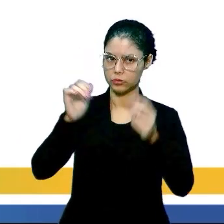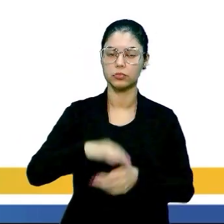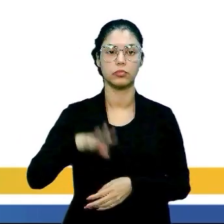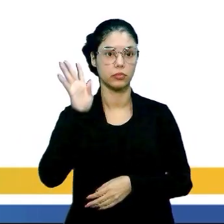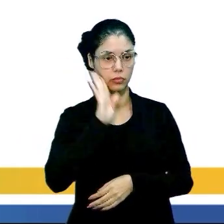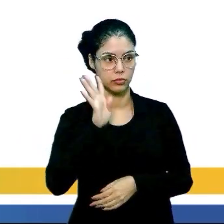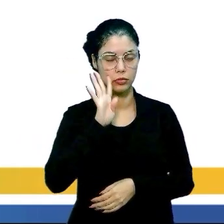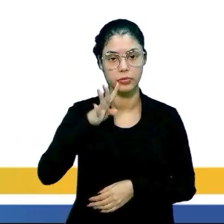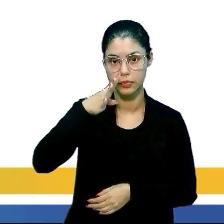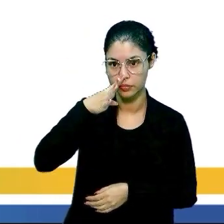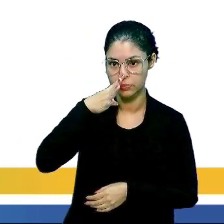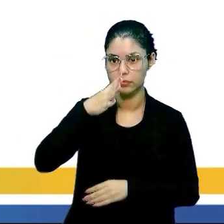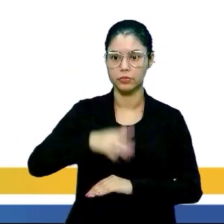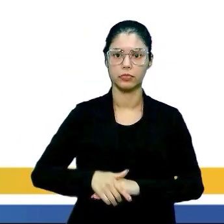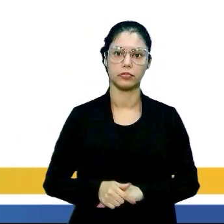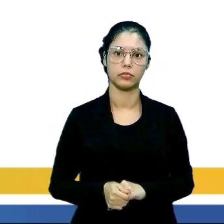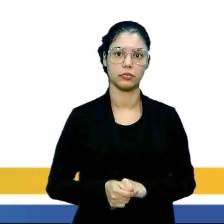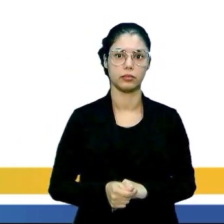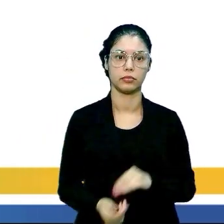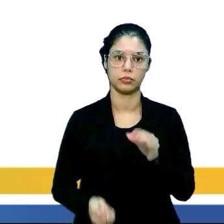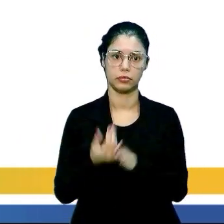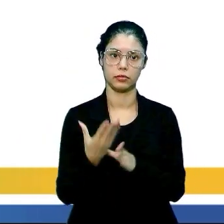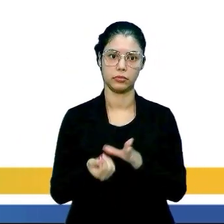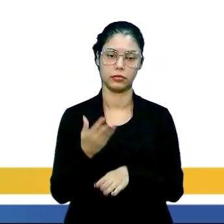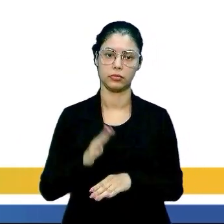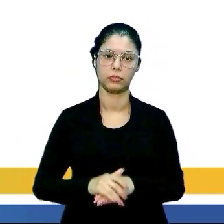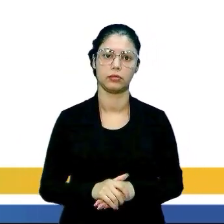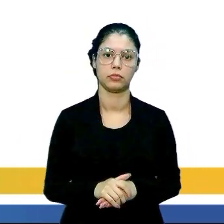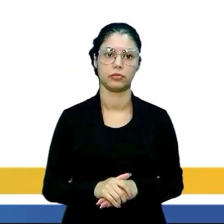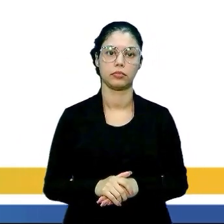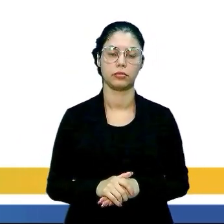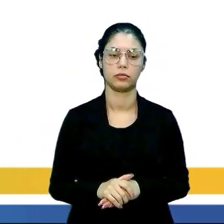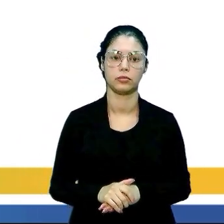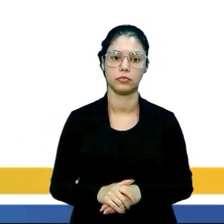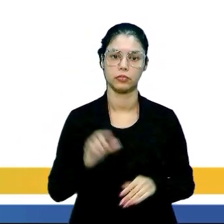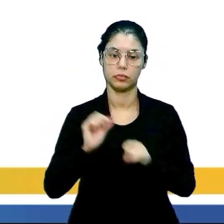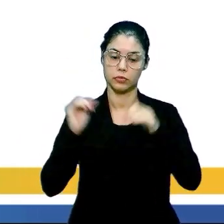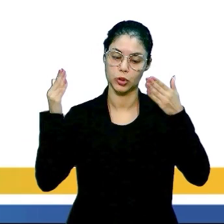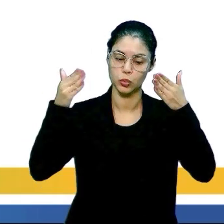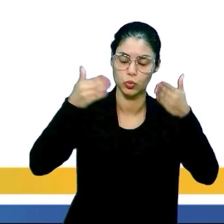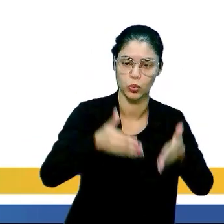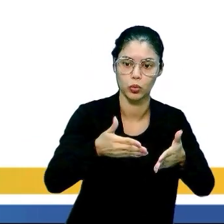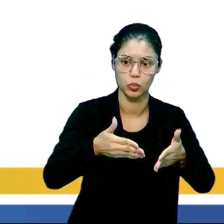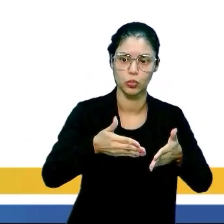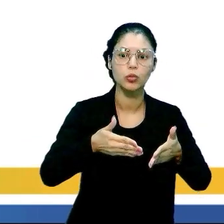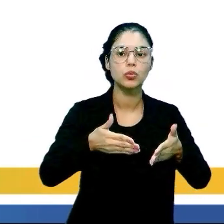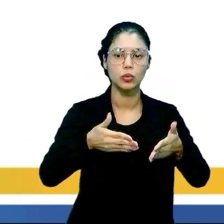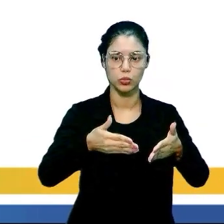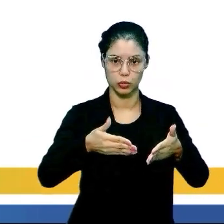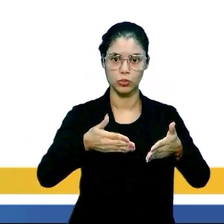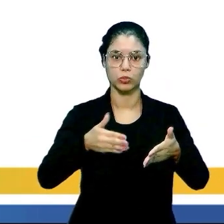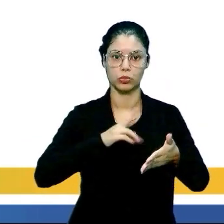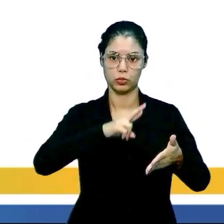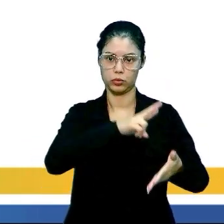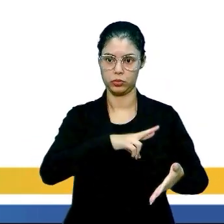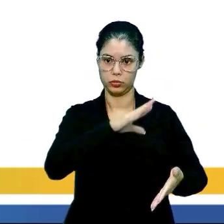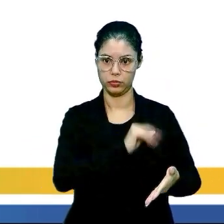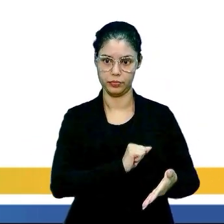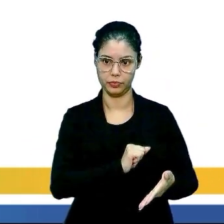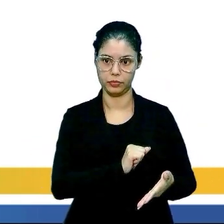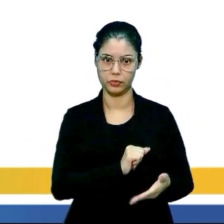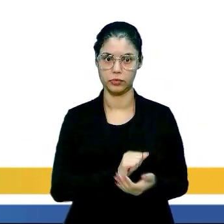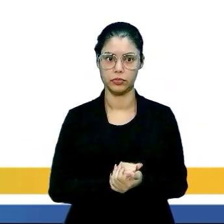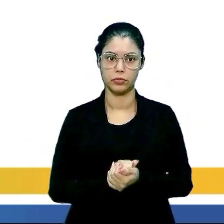muito interessante. A produção da Clarice, ela foca aí no romance,